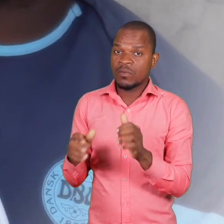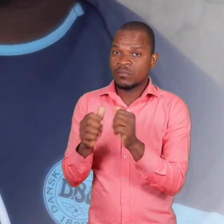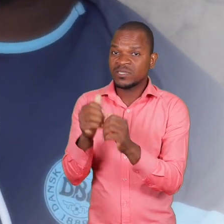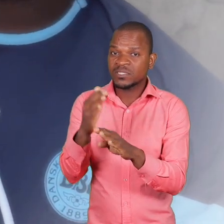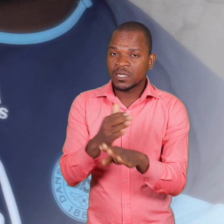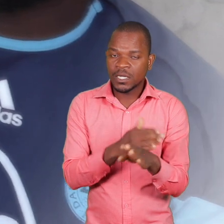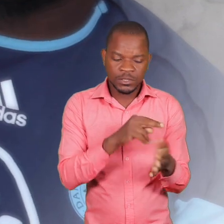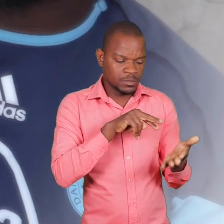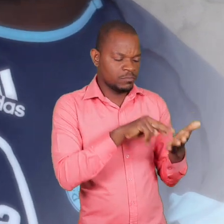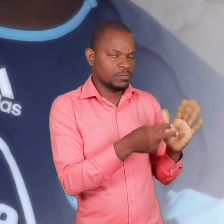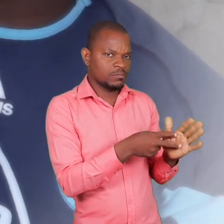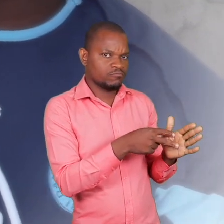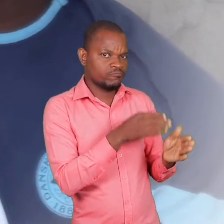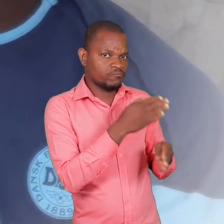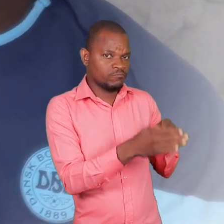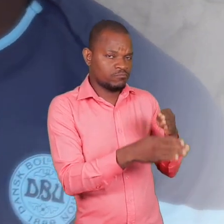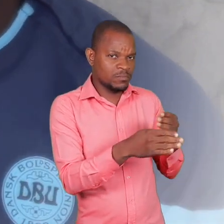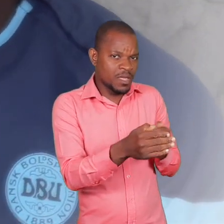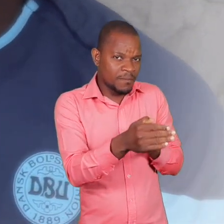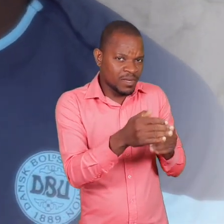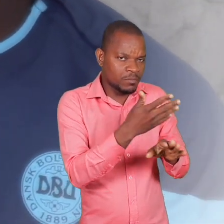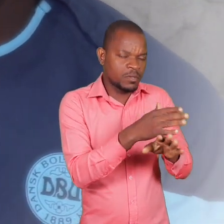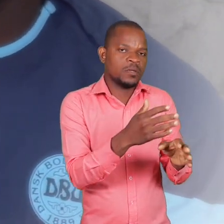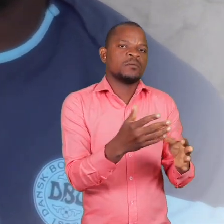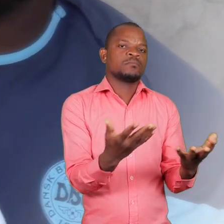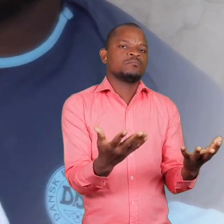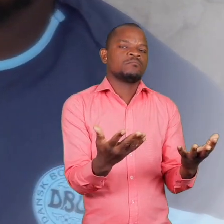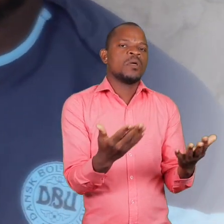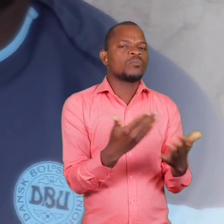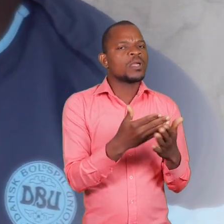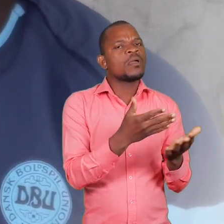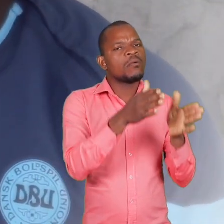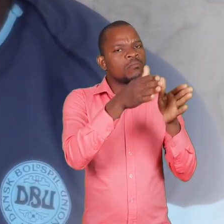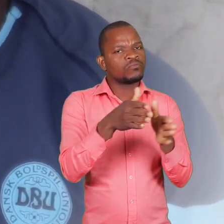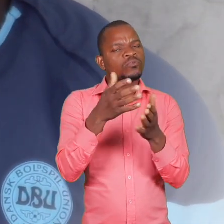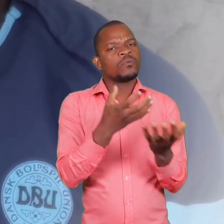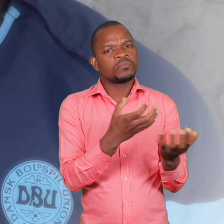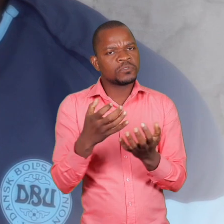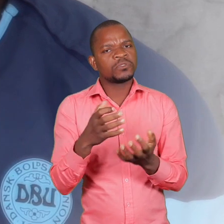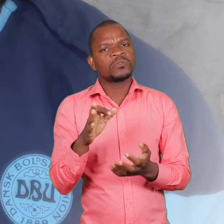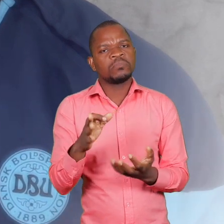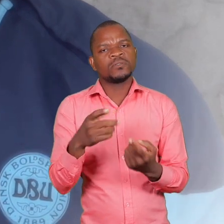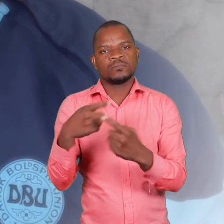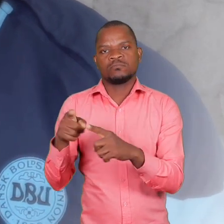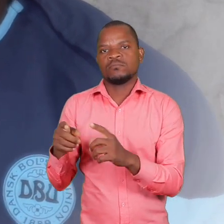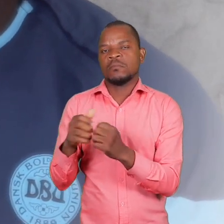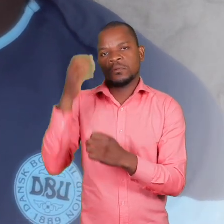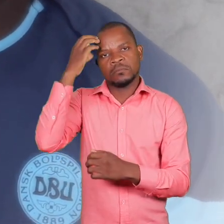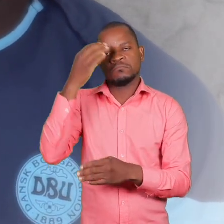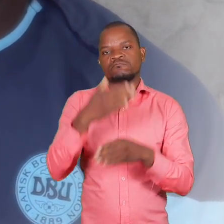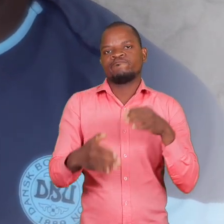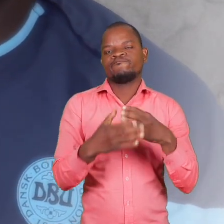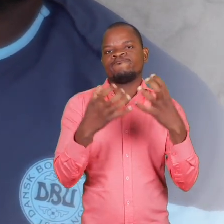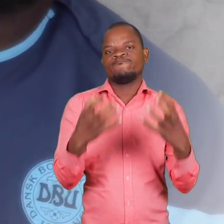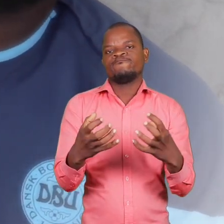estava previsto de que queriam construir nesta orla para as pessoas poderem fazer as suas necessidades. Não fizeram isso.